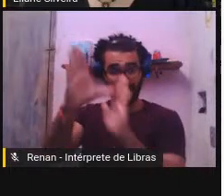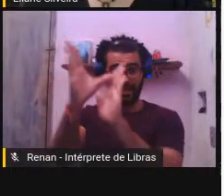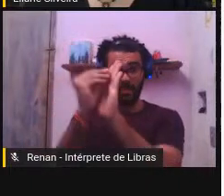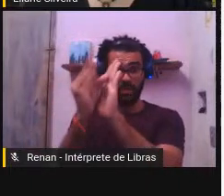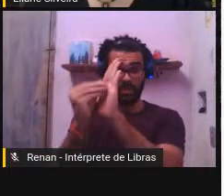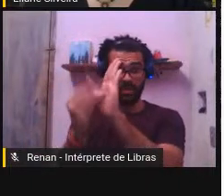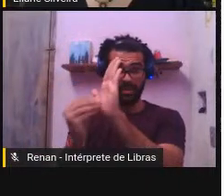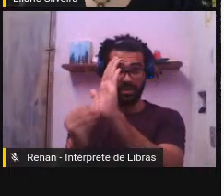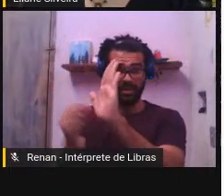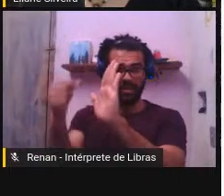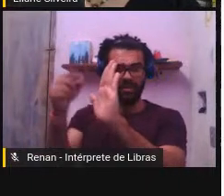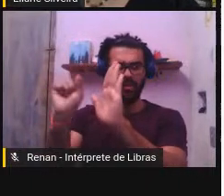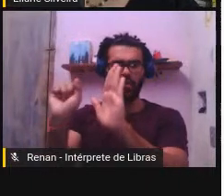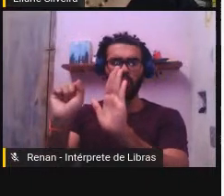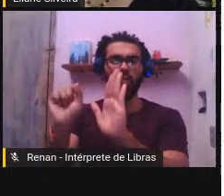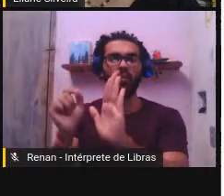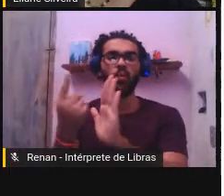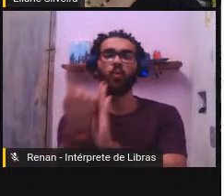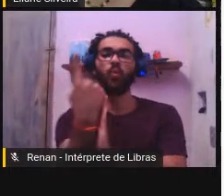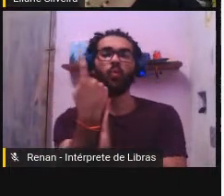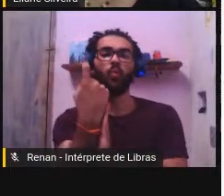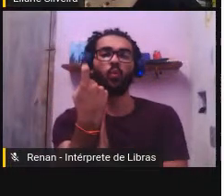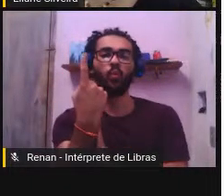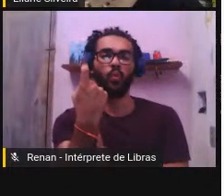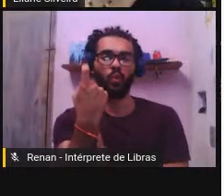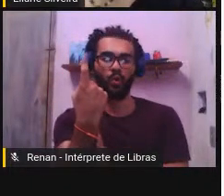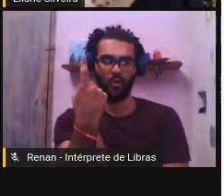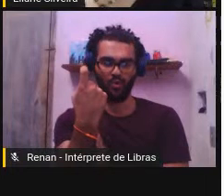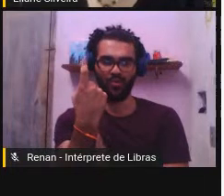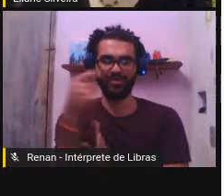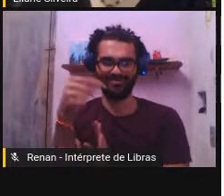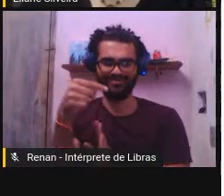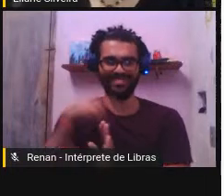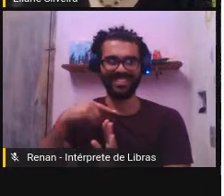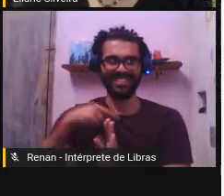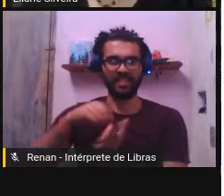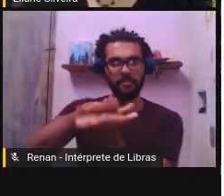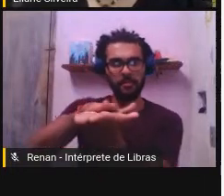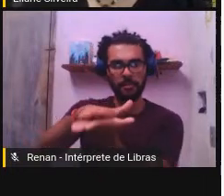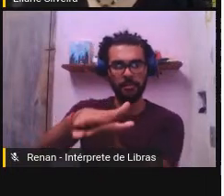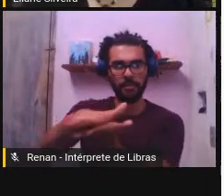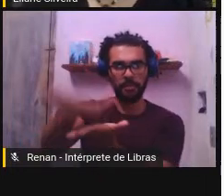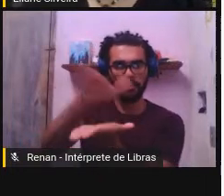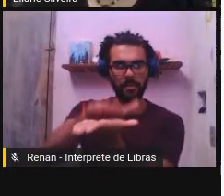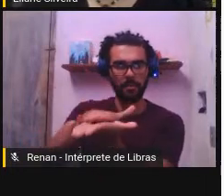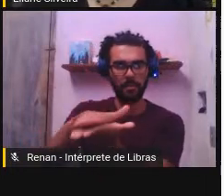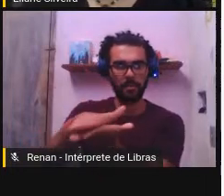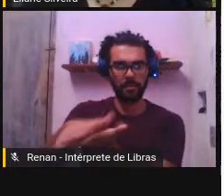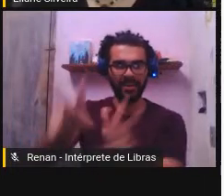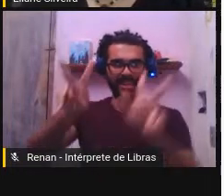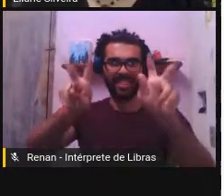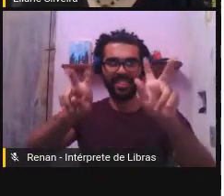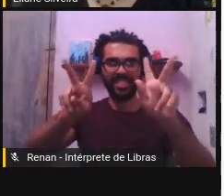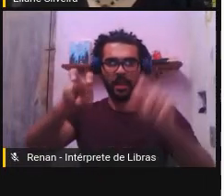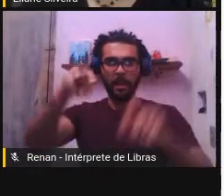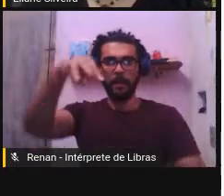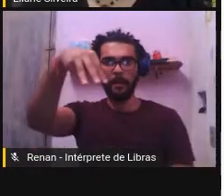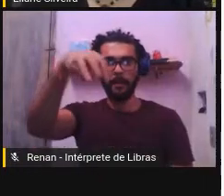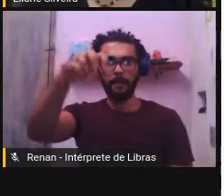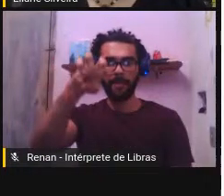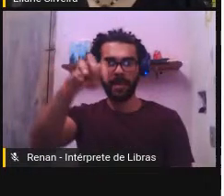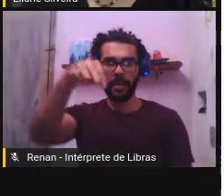torno do único livro publicado por Sossir conhecido por Memoir, que versa sobre o sistema primitivo das vogais nas